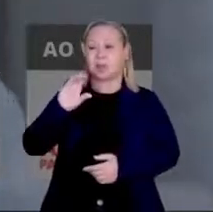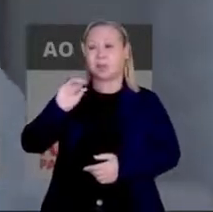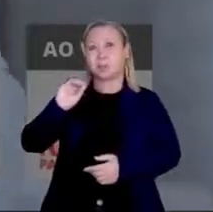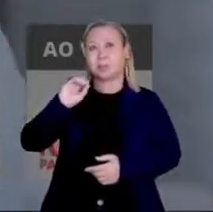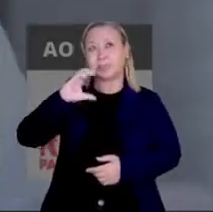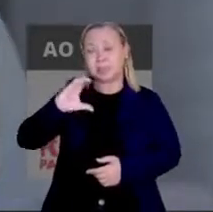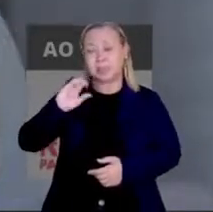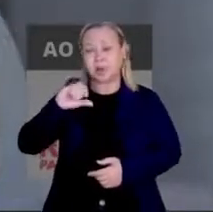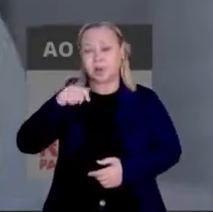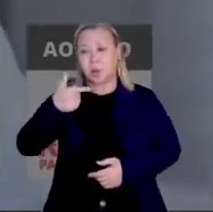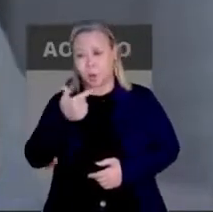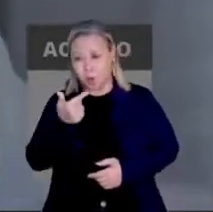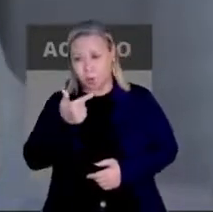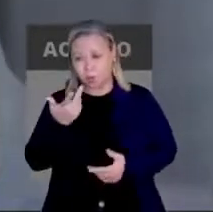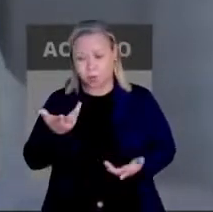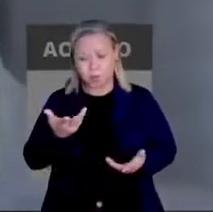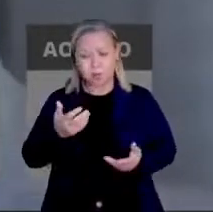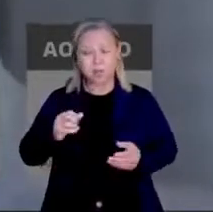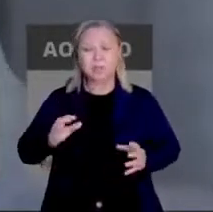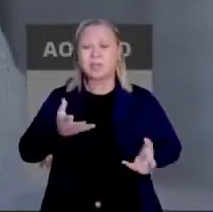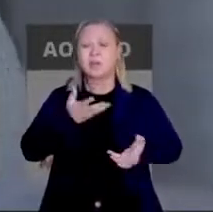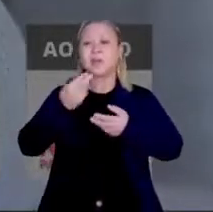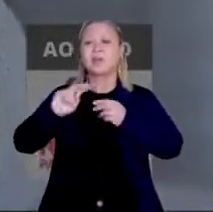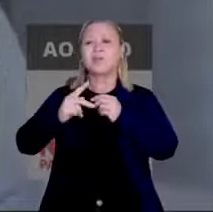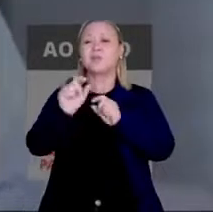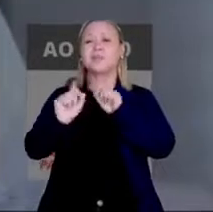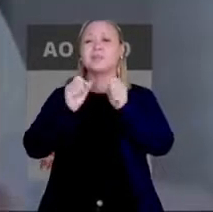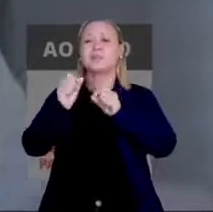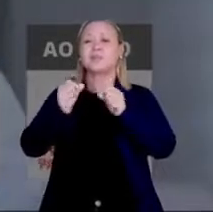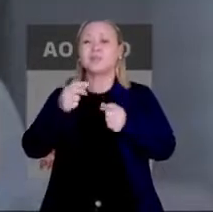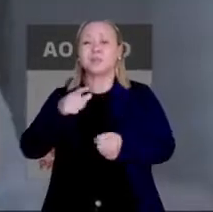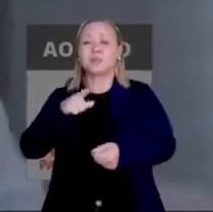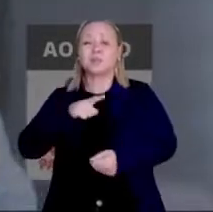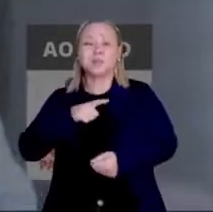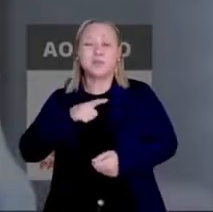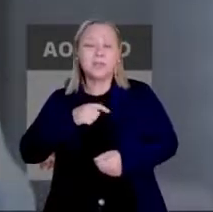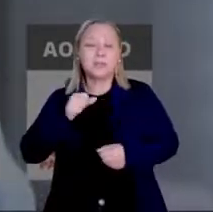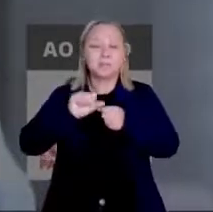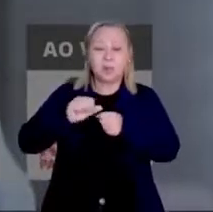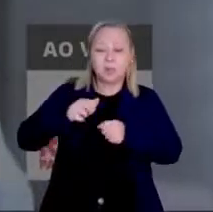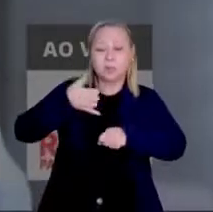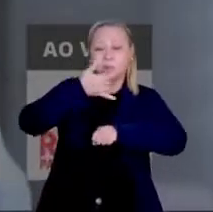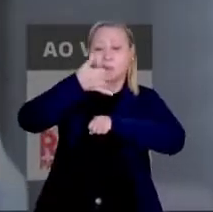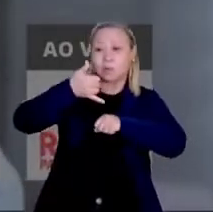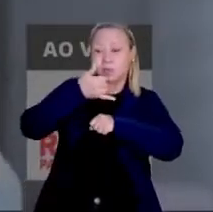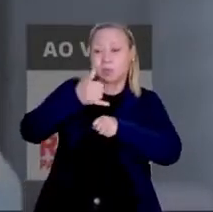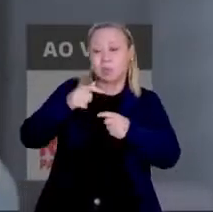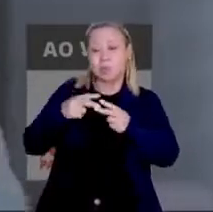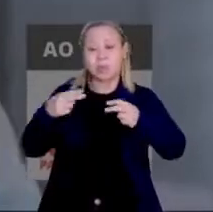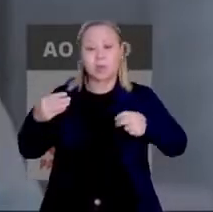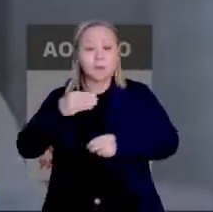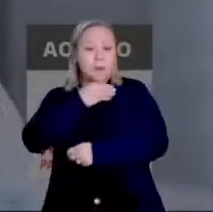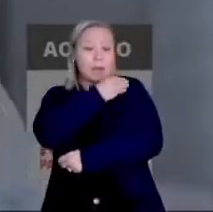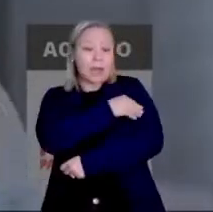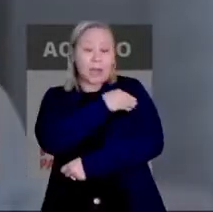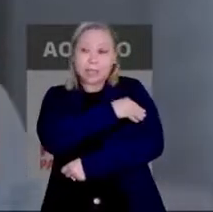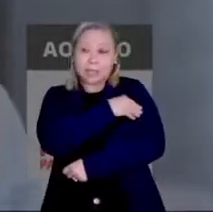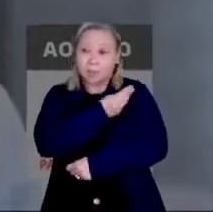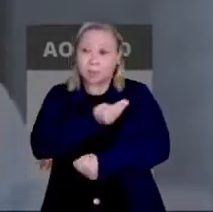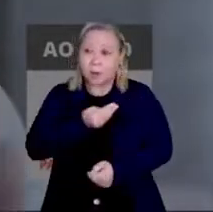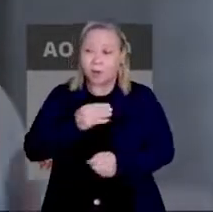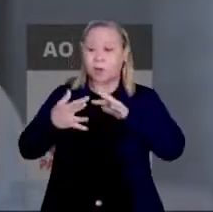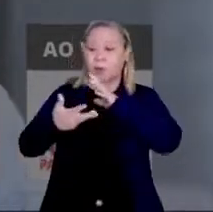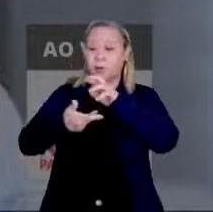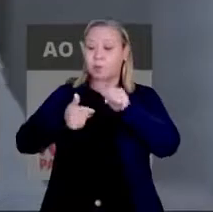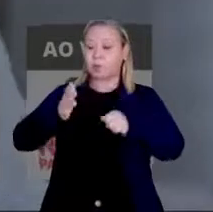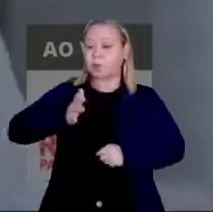a empresa de biodiesel que nós criamos parou de funcionar. Eu não sei se a gente conseguiu